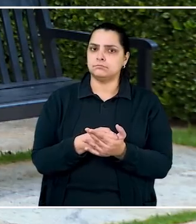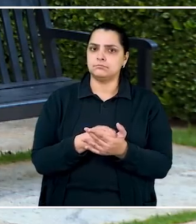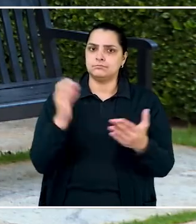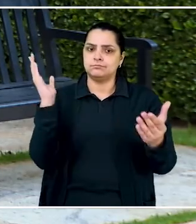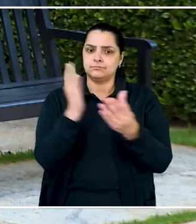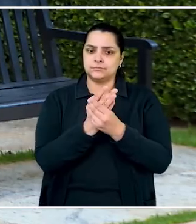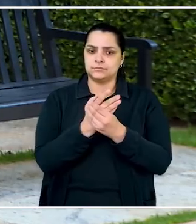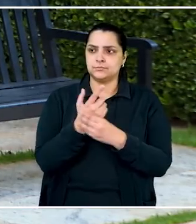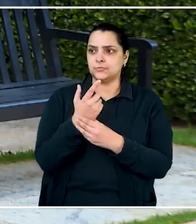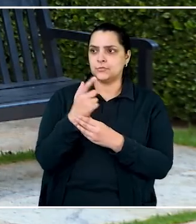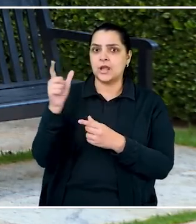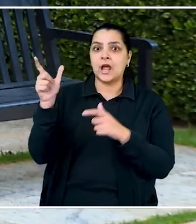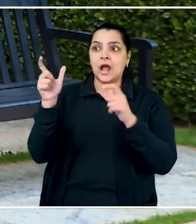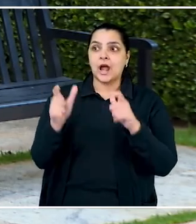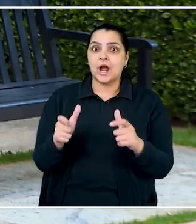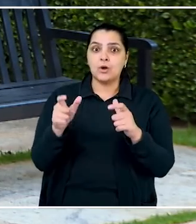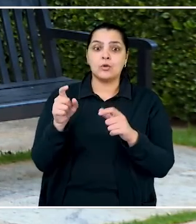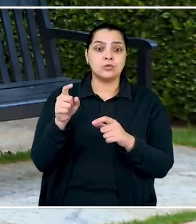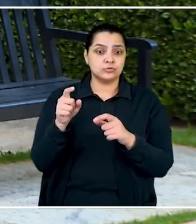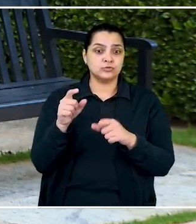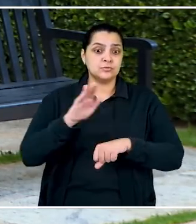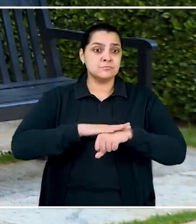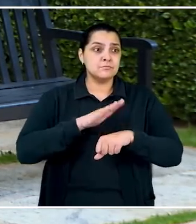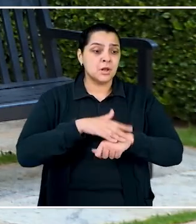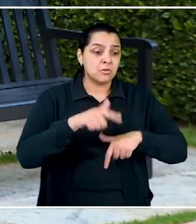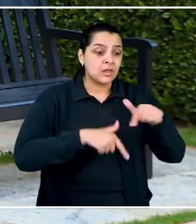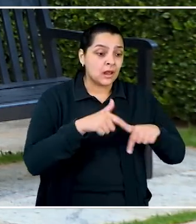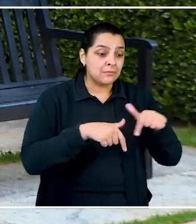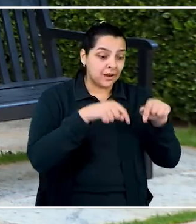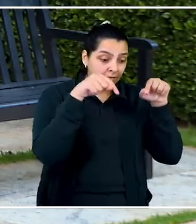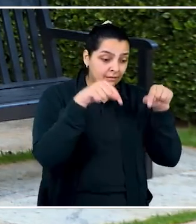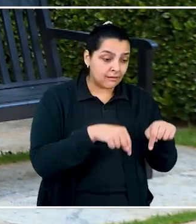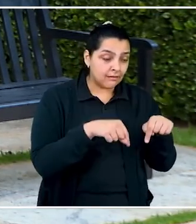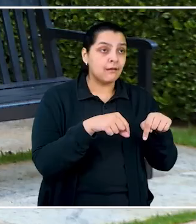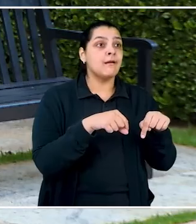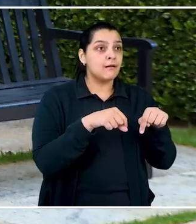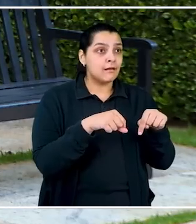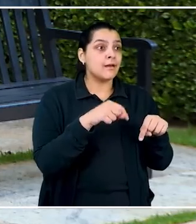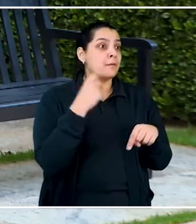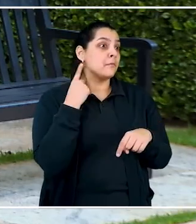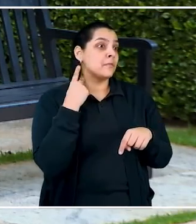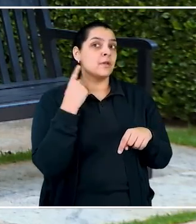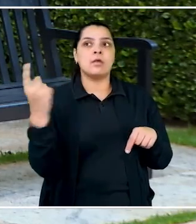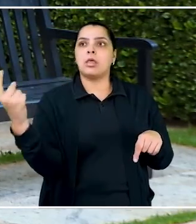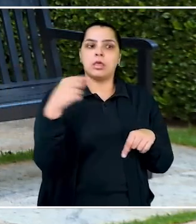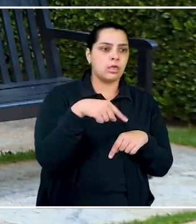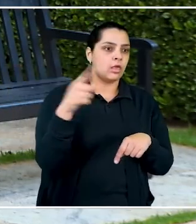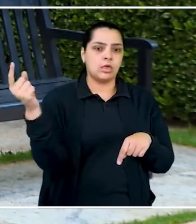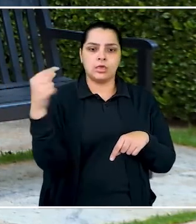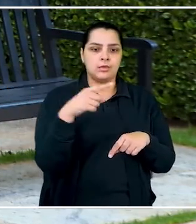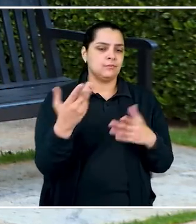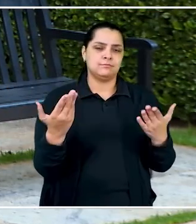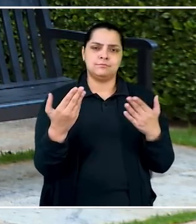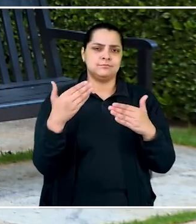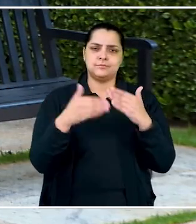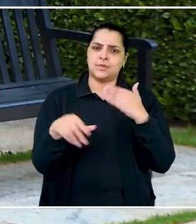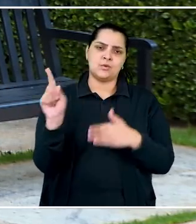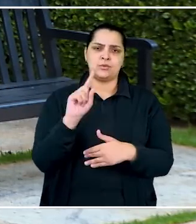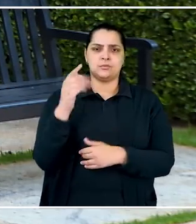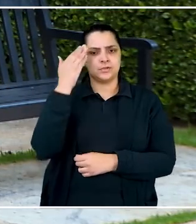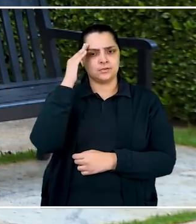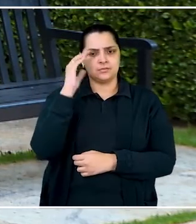a ajuizar a reclamação no foro, onde foi submetido a condições degradantes, não se compatibiliza com